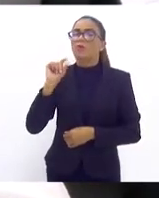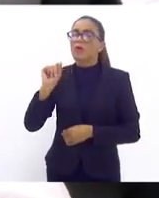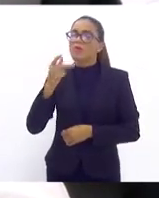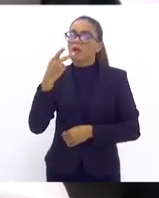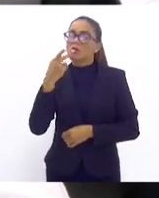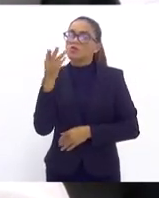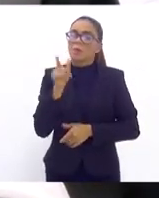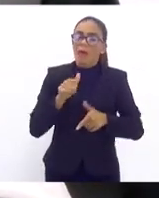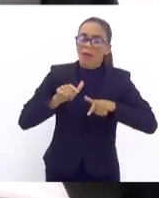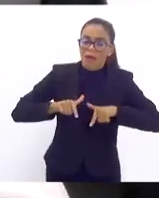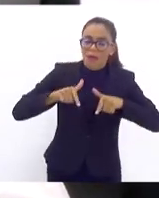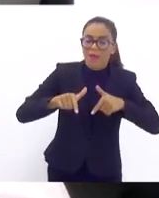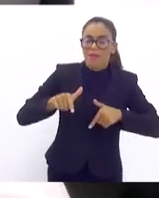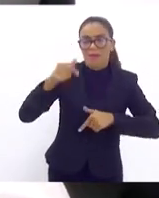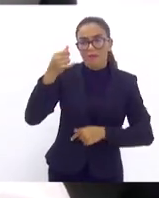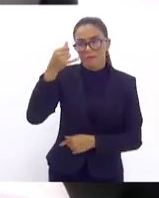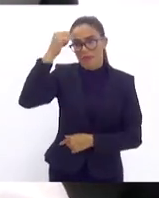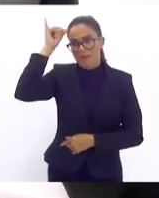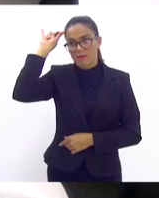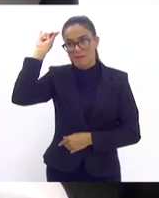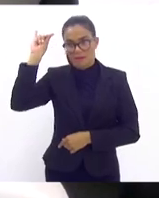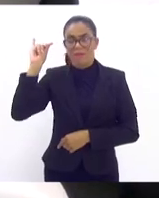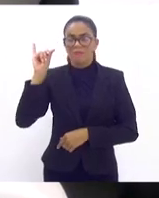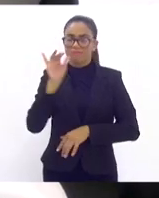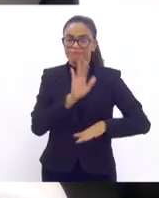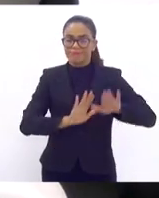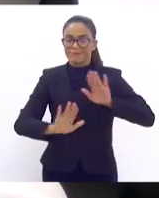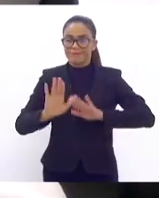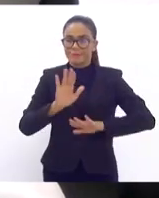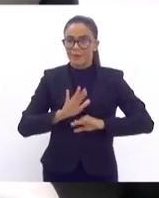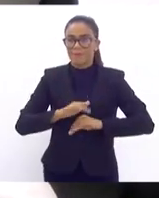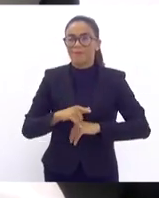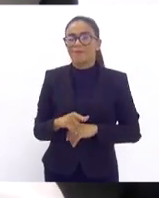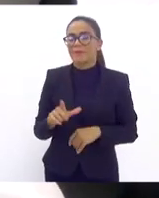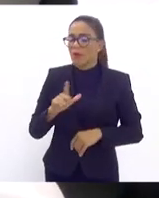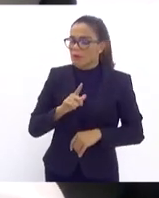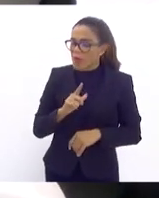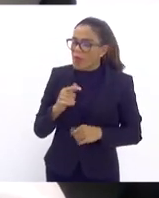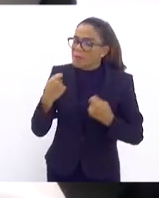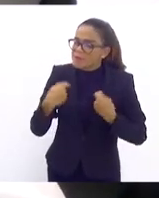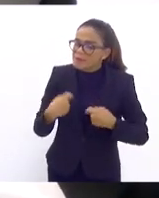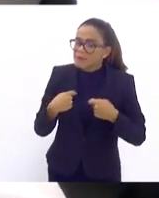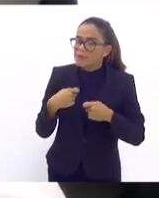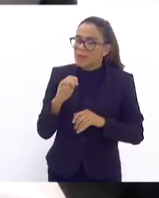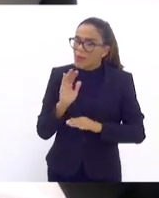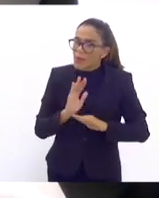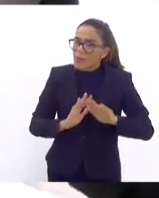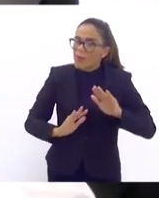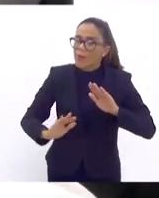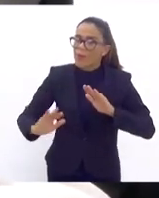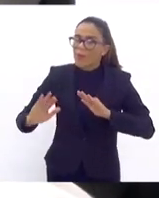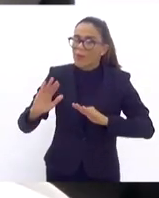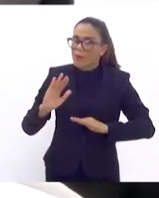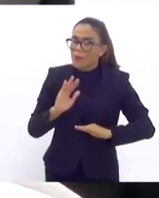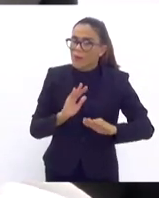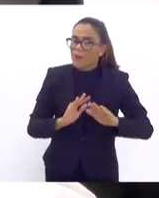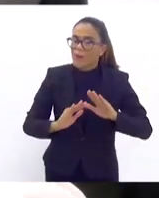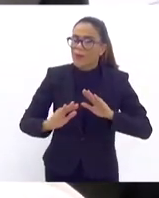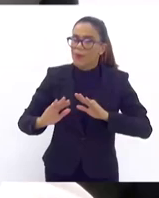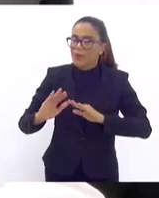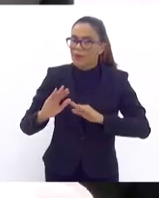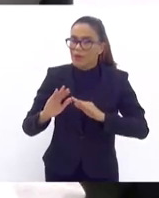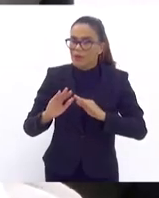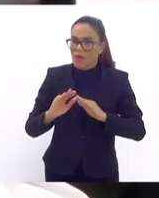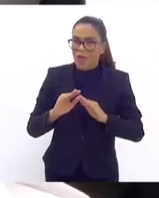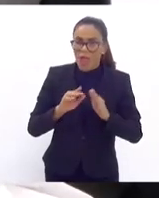gente possa, no seu substitutivo, também ter esse cuidado, não é, de fazer essa